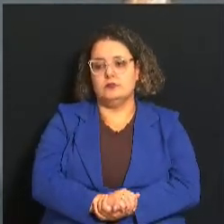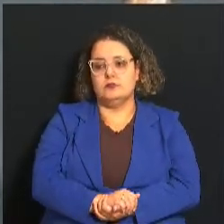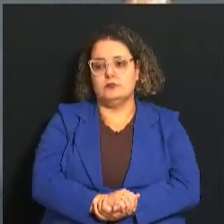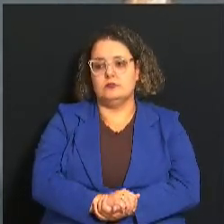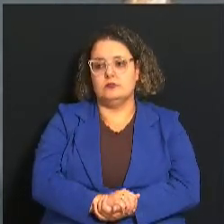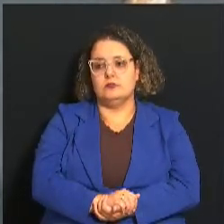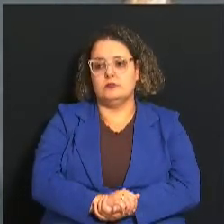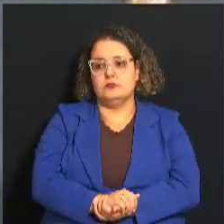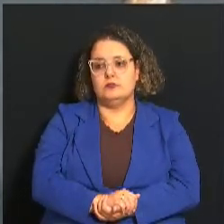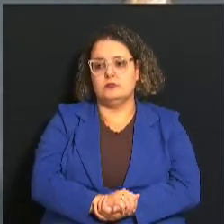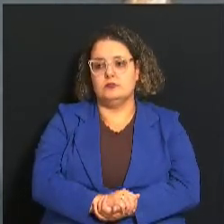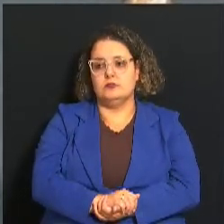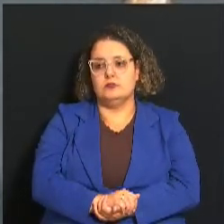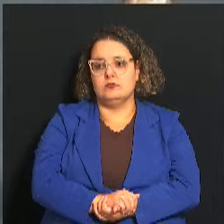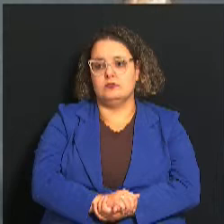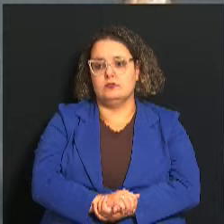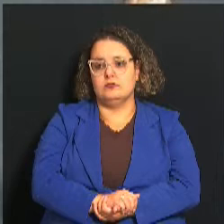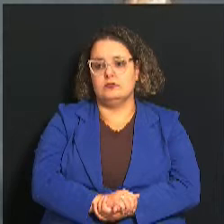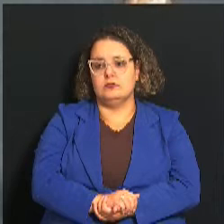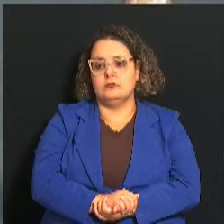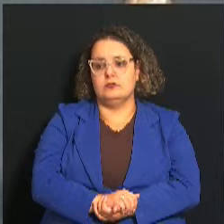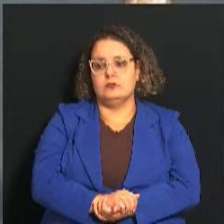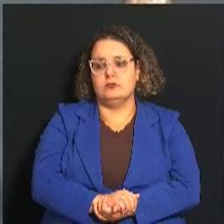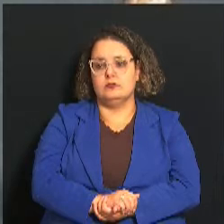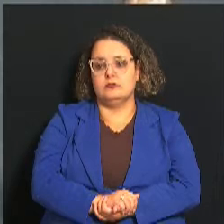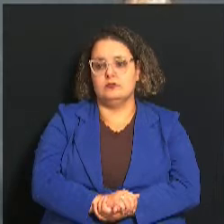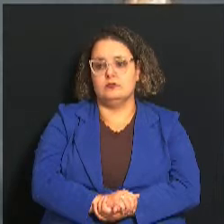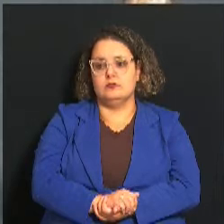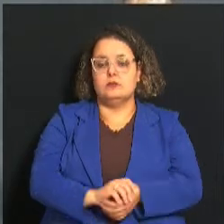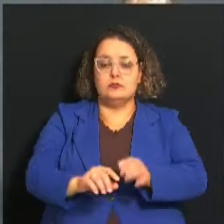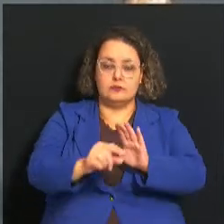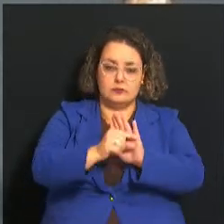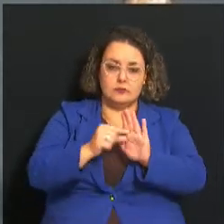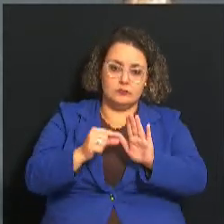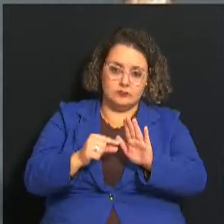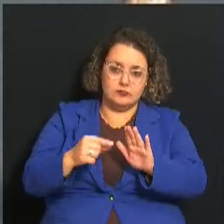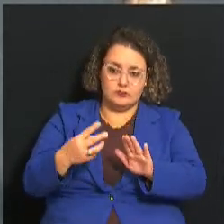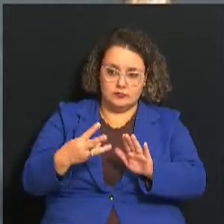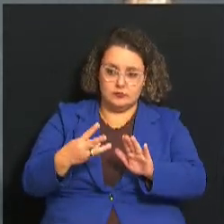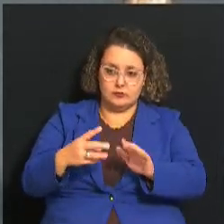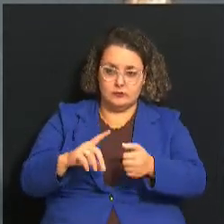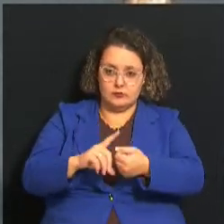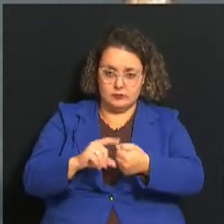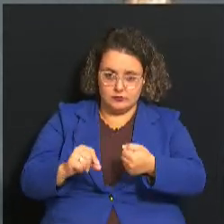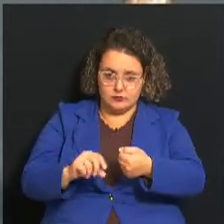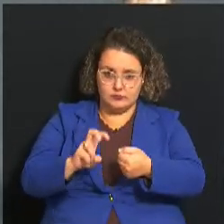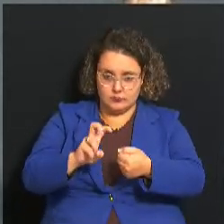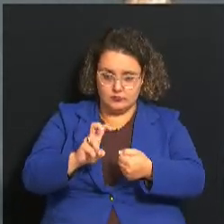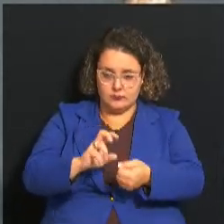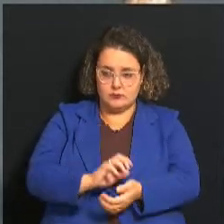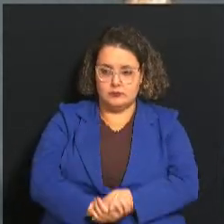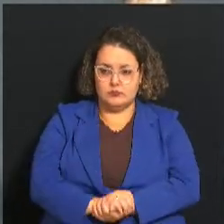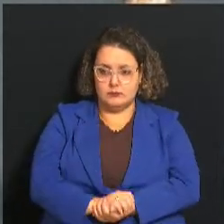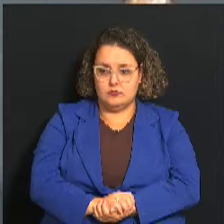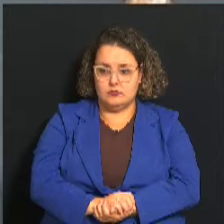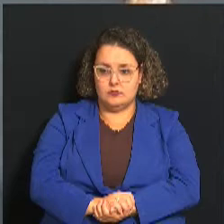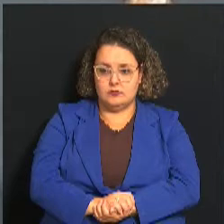aqui fala no item 3º do artigo 5º, põe